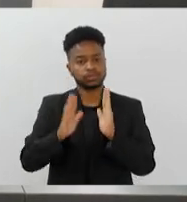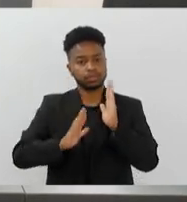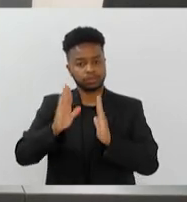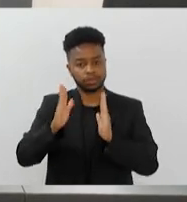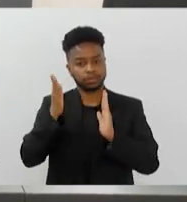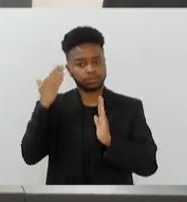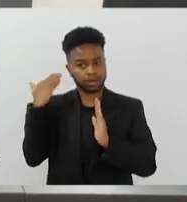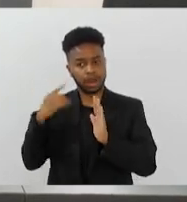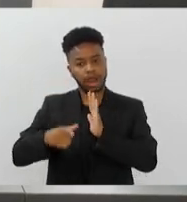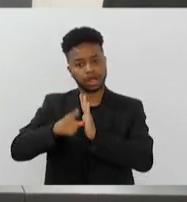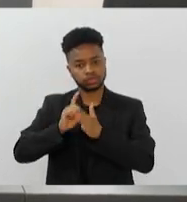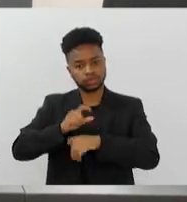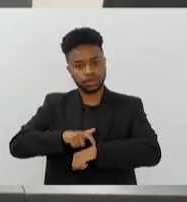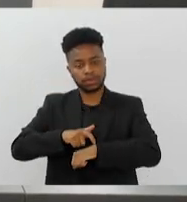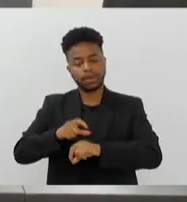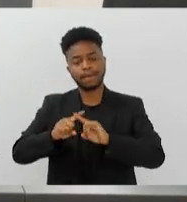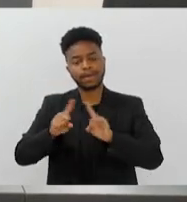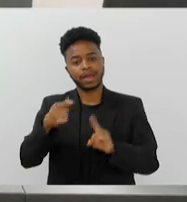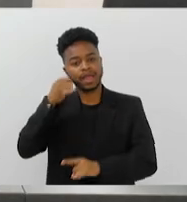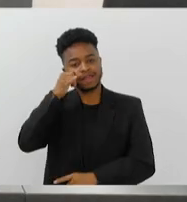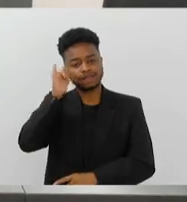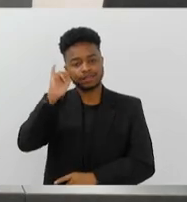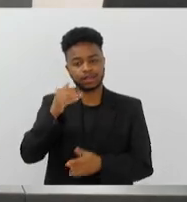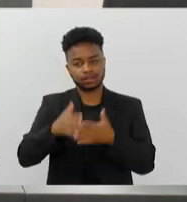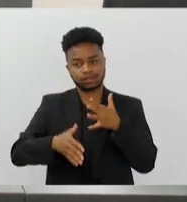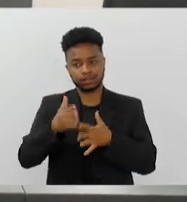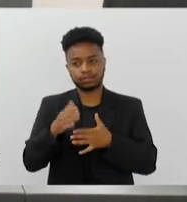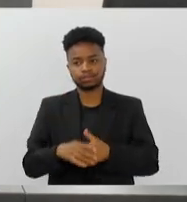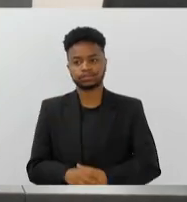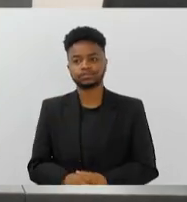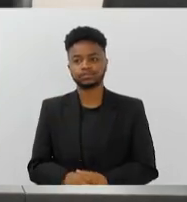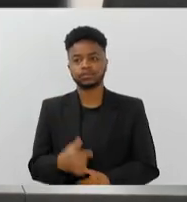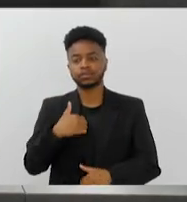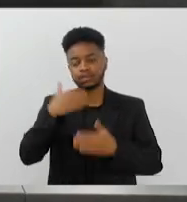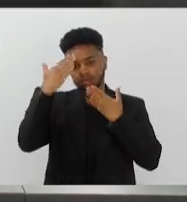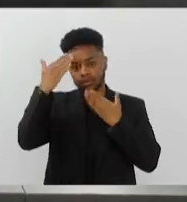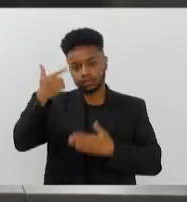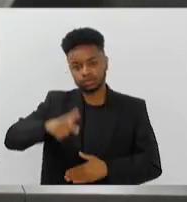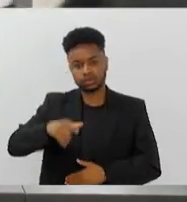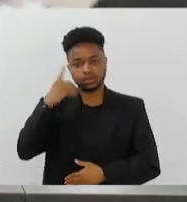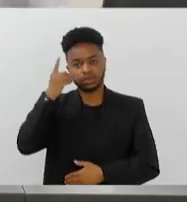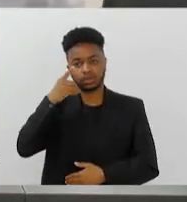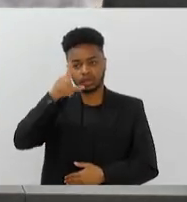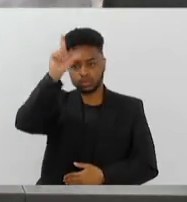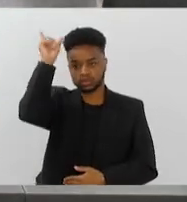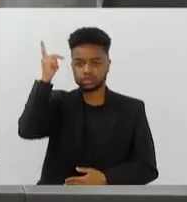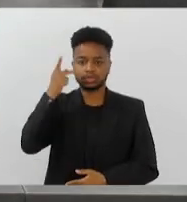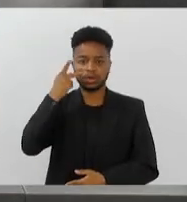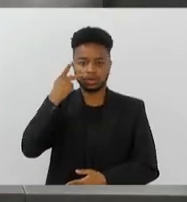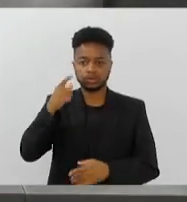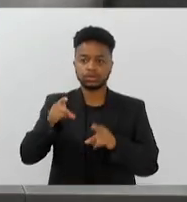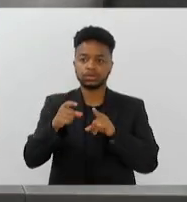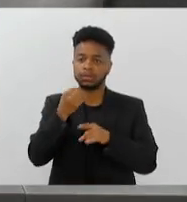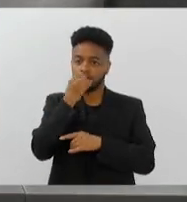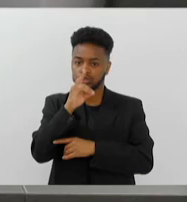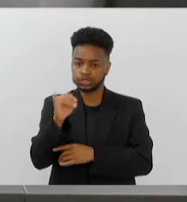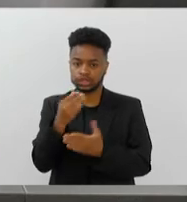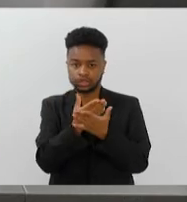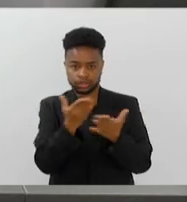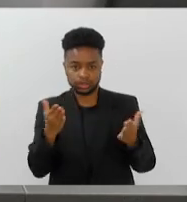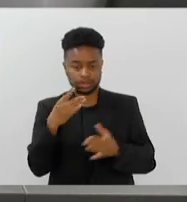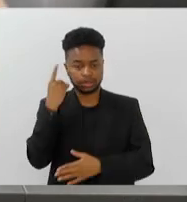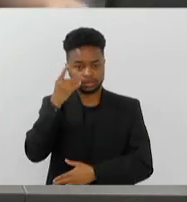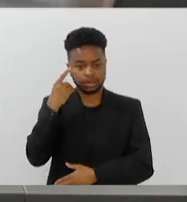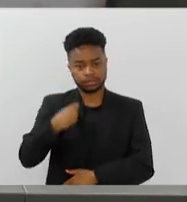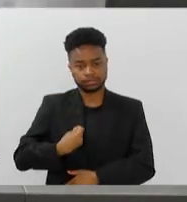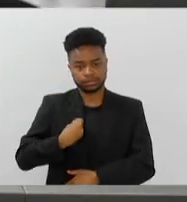até antes do prazo, mas para que não tenha prejuízo. Agradecer novamente ao deputado Luiz Paulo. Bom dia, deputado Mink, deputado Cozzolino, deputado Fred.